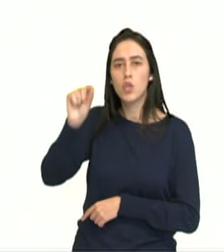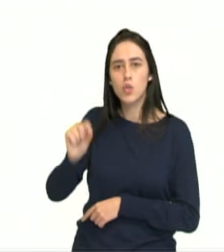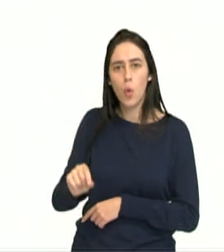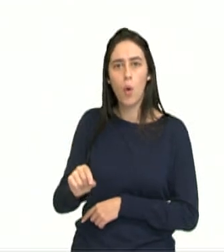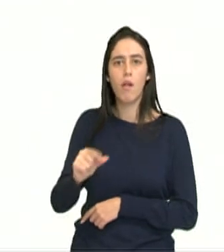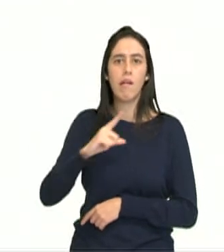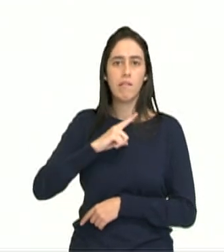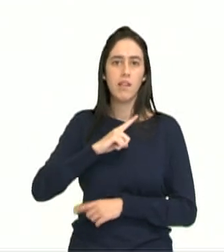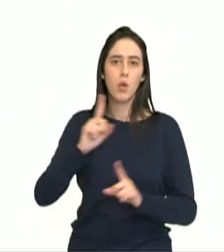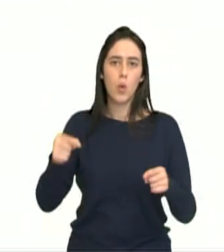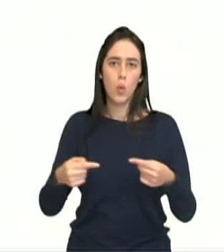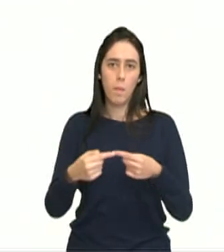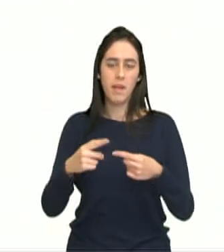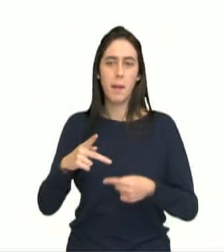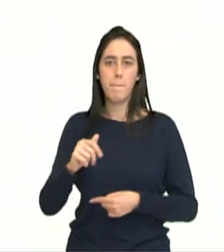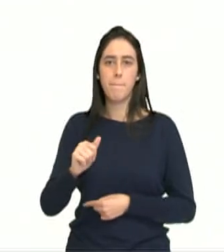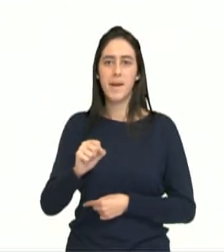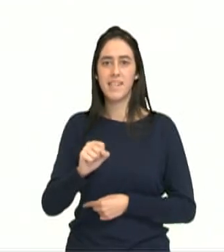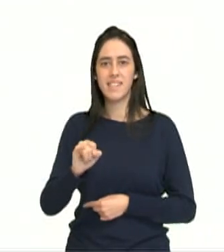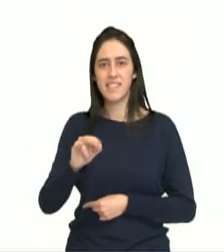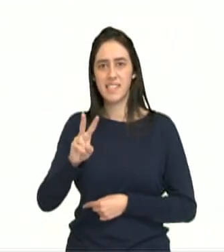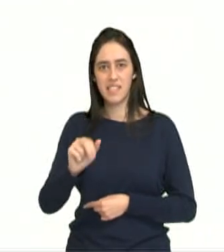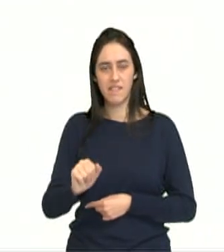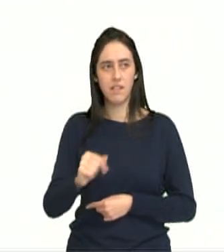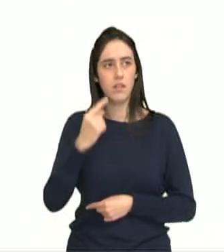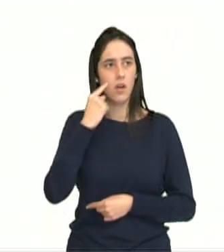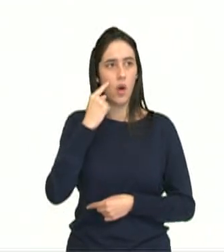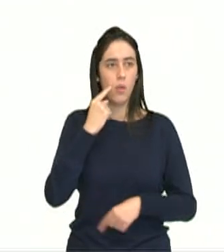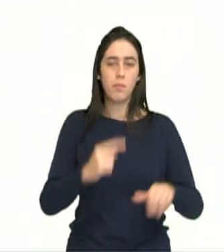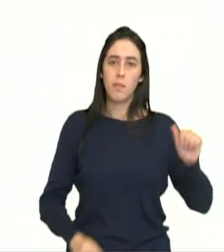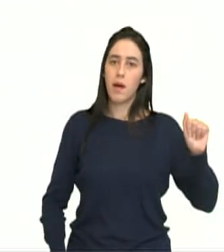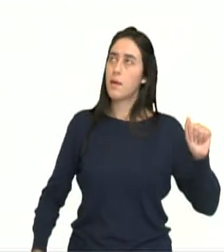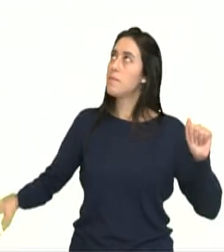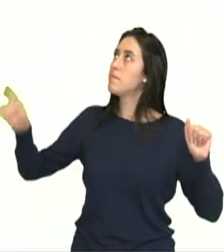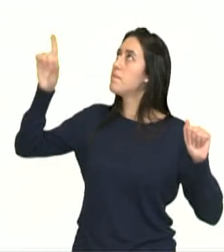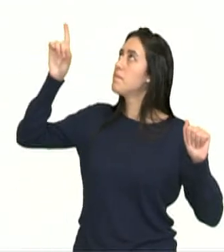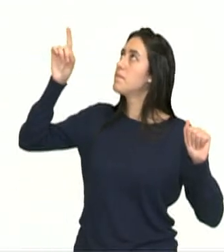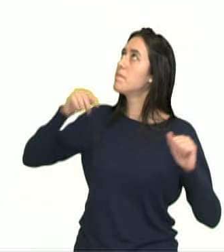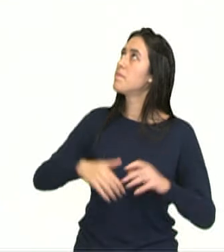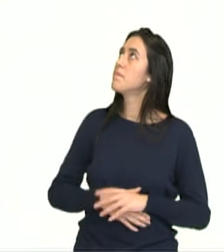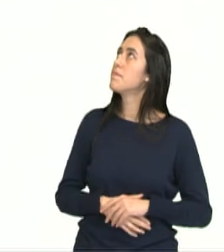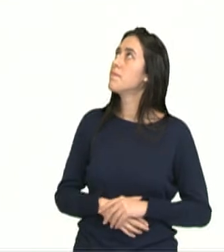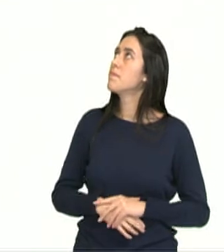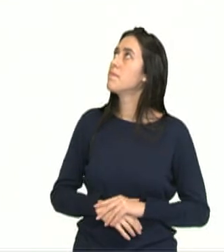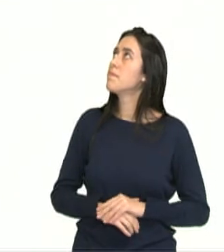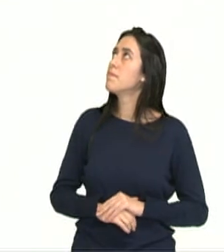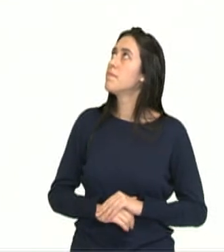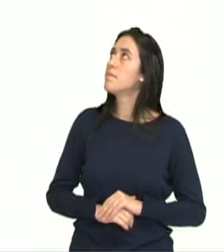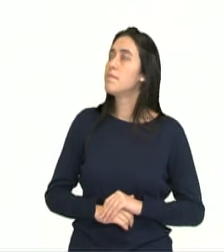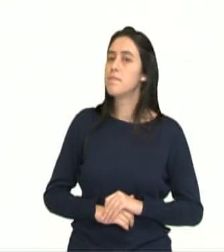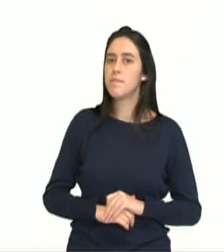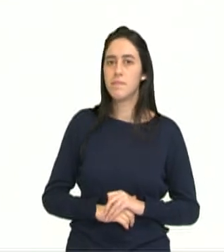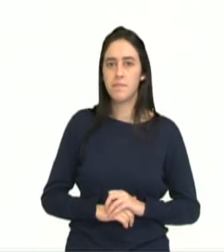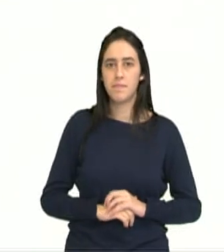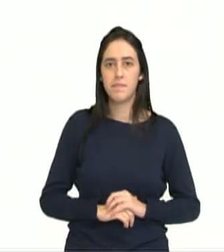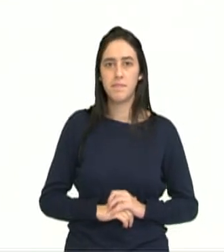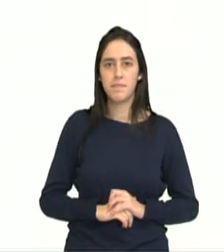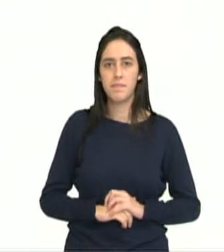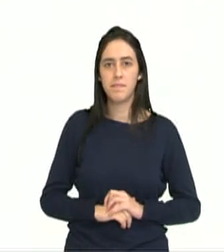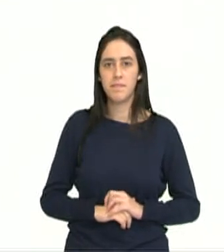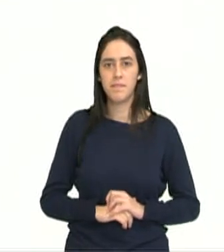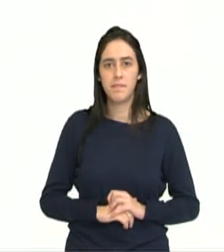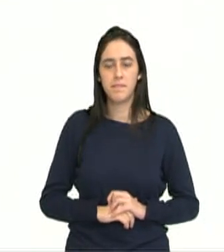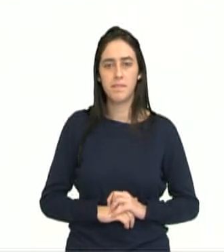na voz passiva, né? Então, letter A, letra A, my friends were investigated by the police, né?